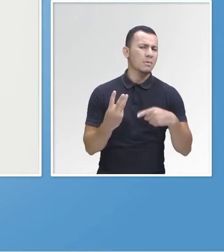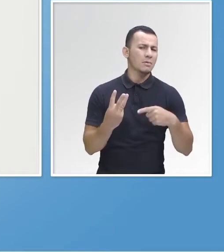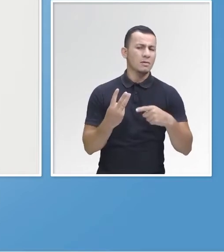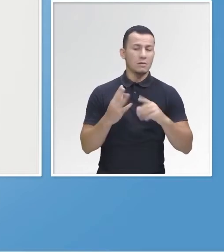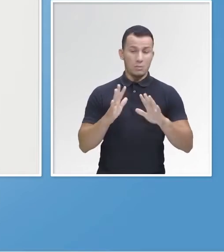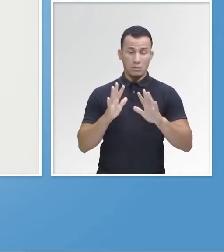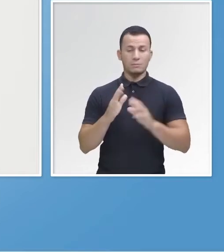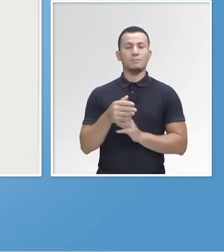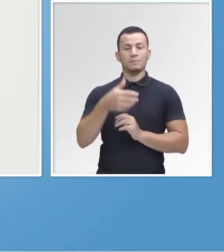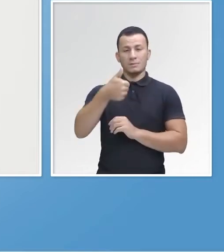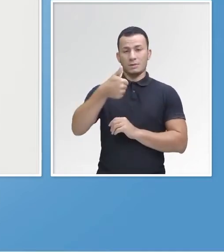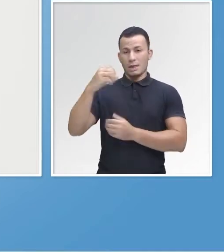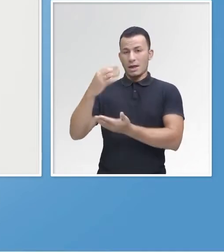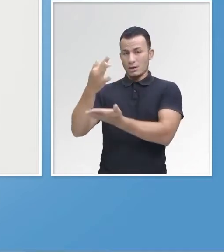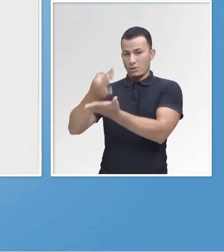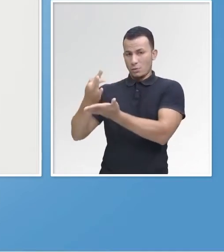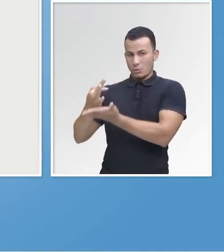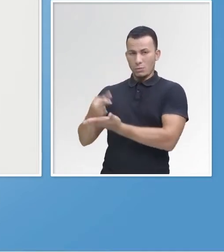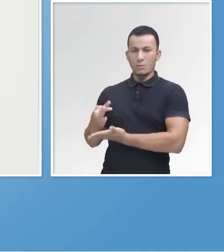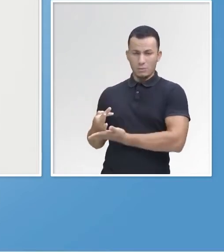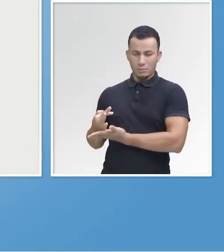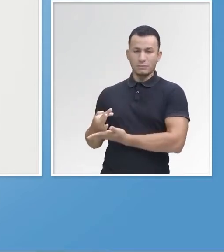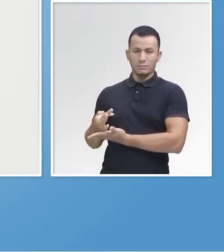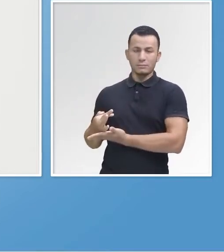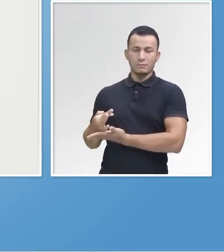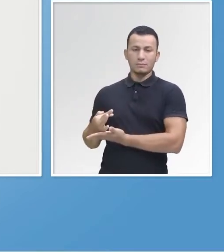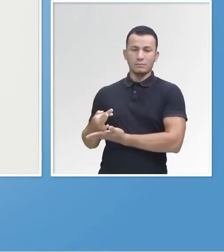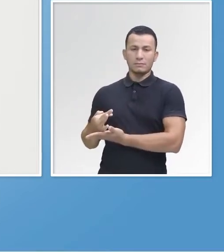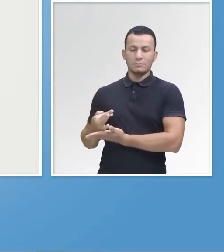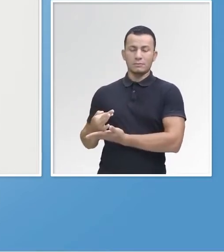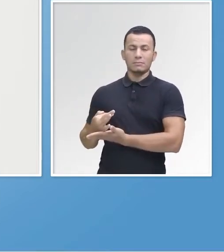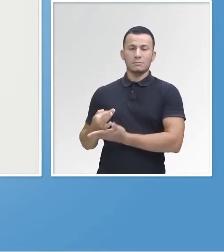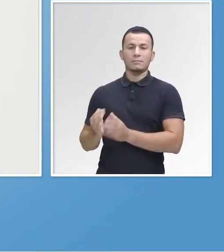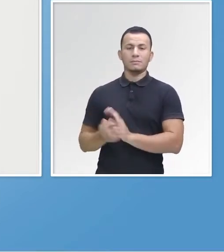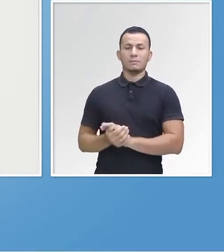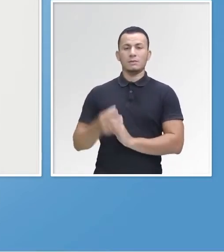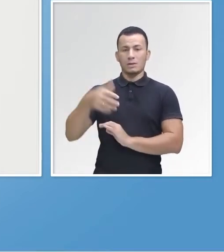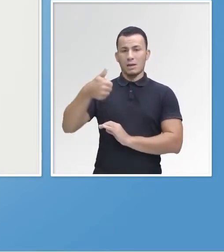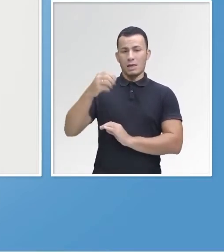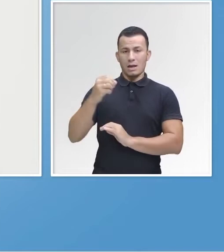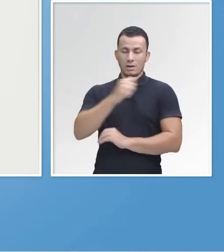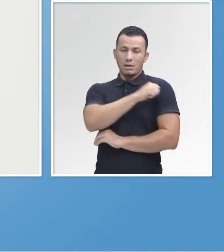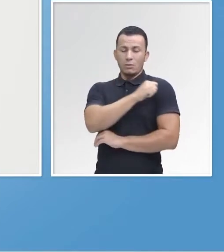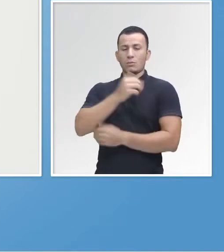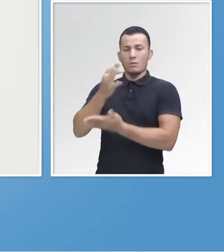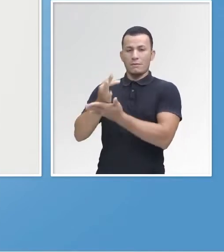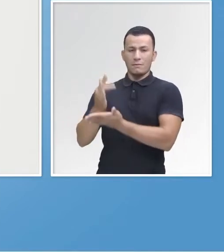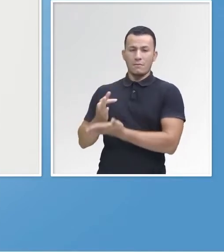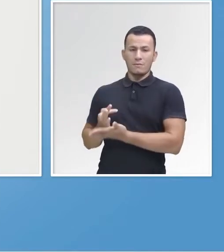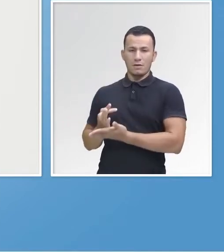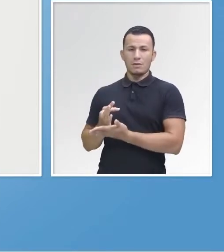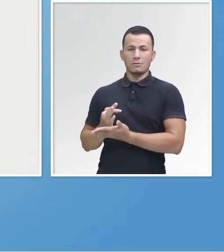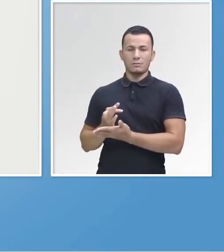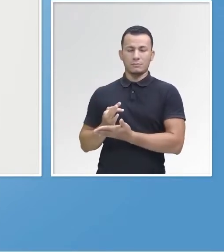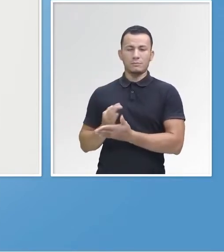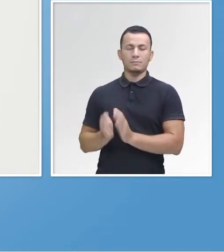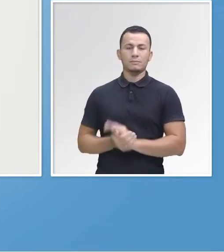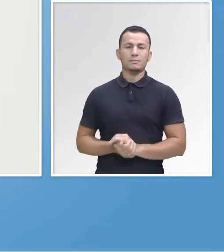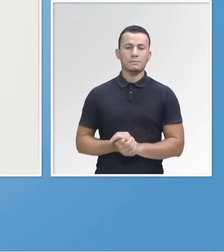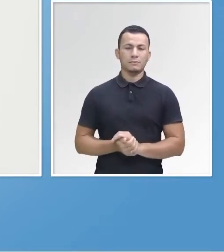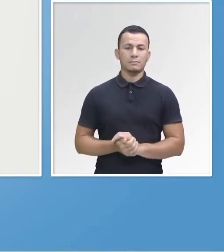10 faltaram muito bem 10 faltaram esses 10 aqui ó faltaram